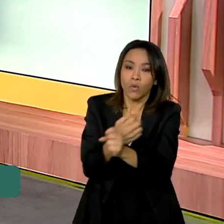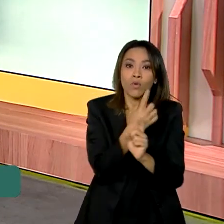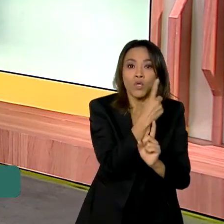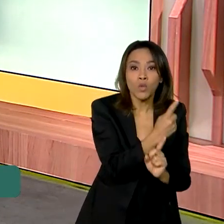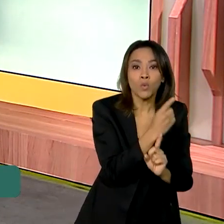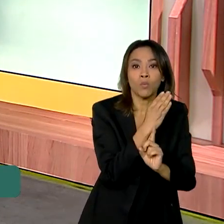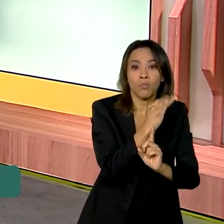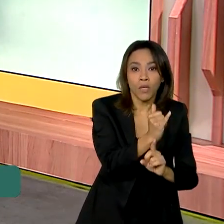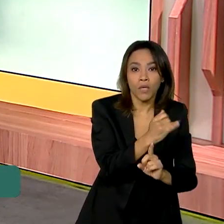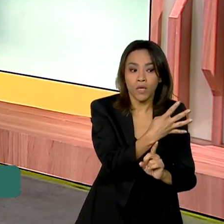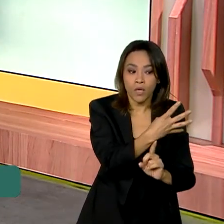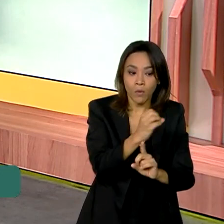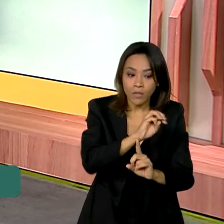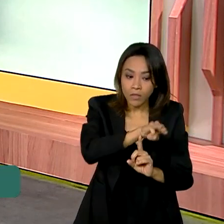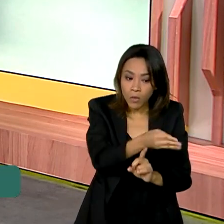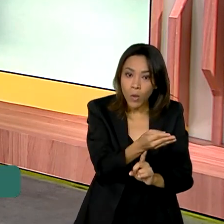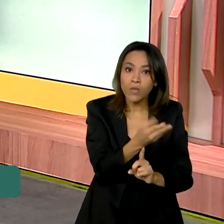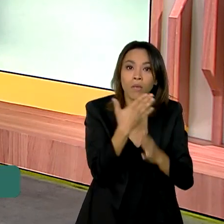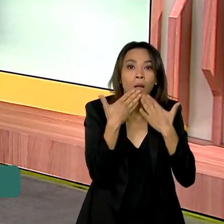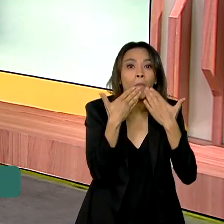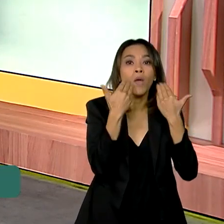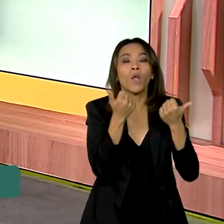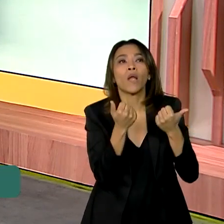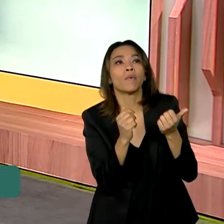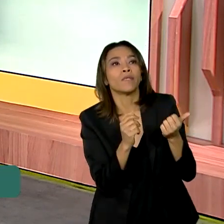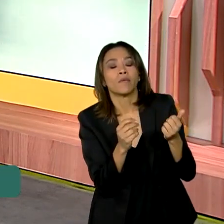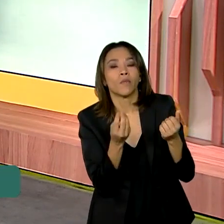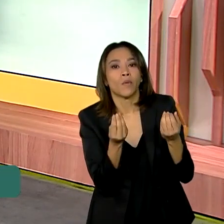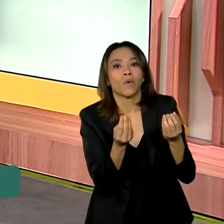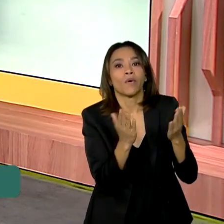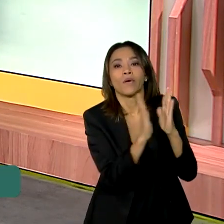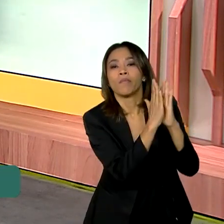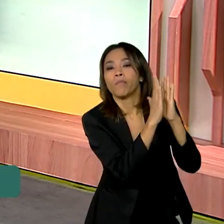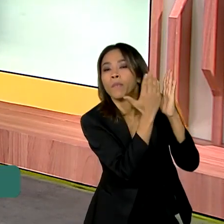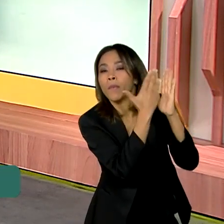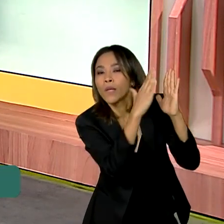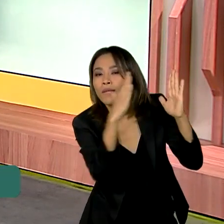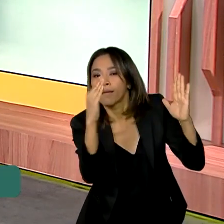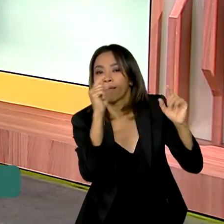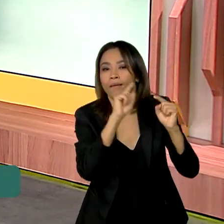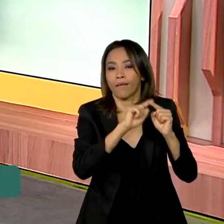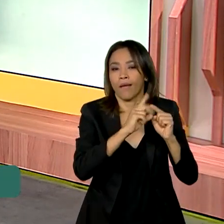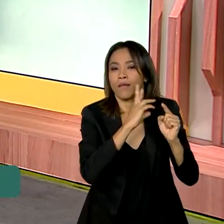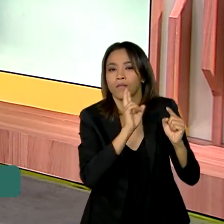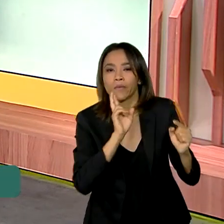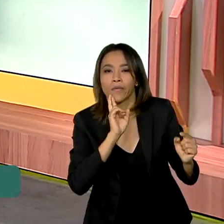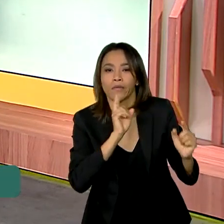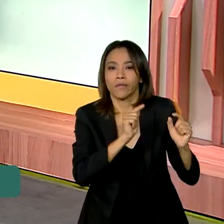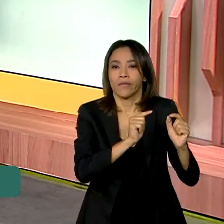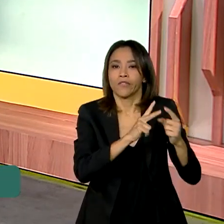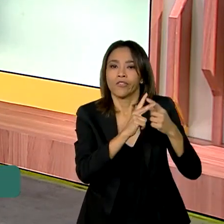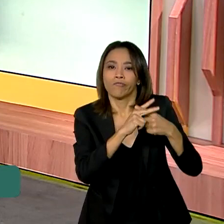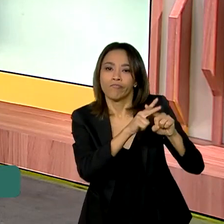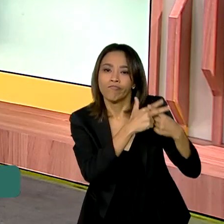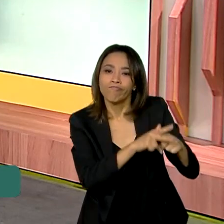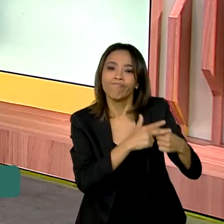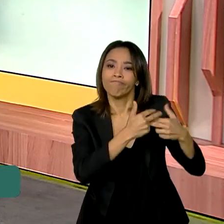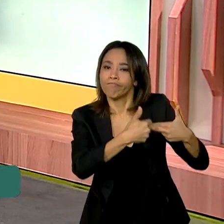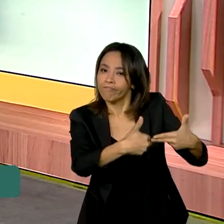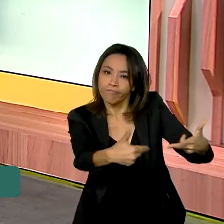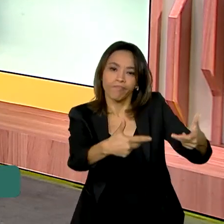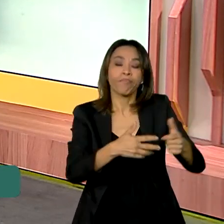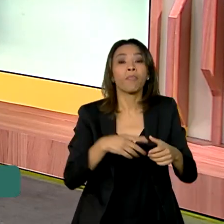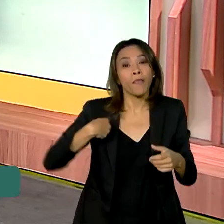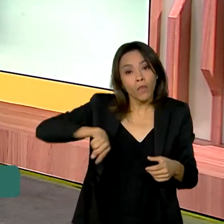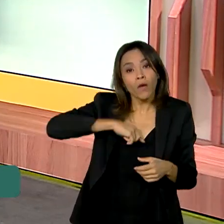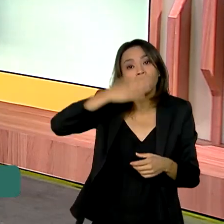bilhão e 400 milhões de reais para melhorias das unidades já existentes. A gente sabe, diretor, que o apoio de municípios e